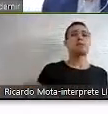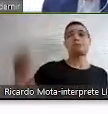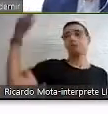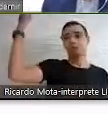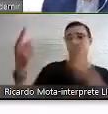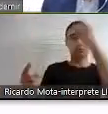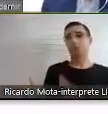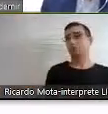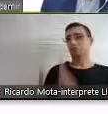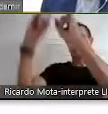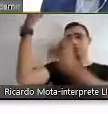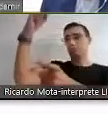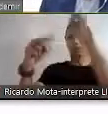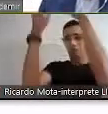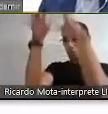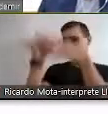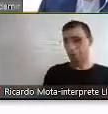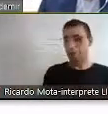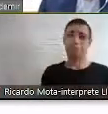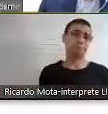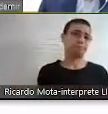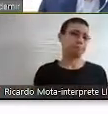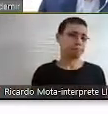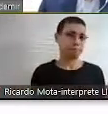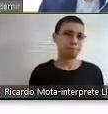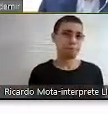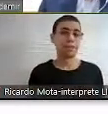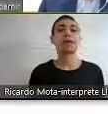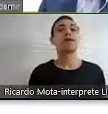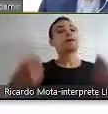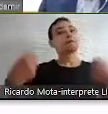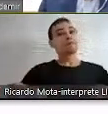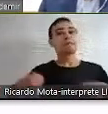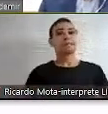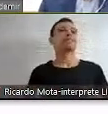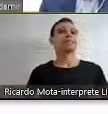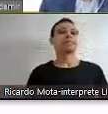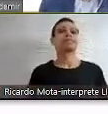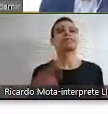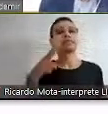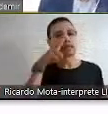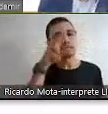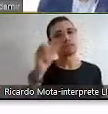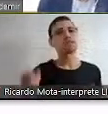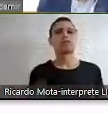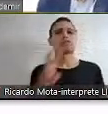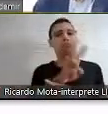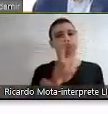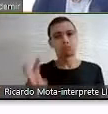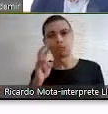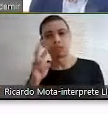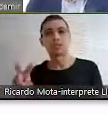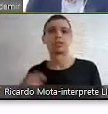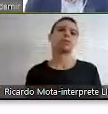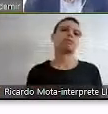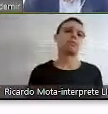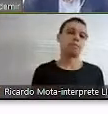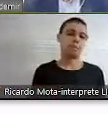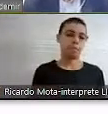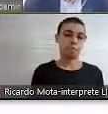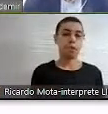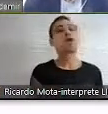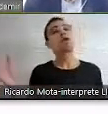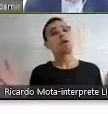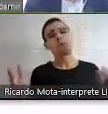Bombeiro. Isso aí deve ser em permanente manutenção preventiva. Hoje nós temos também um universo